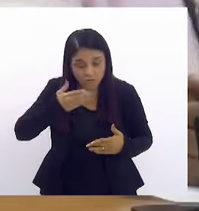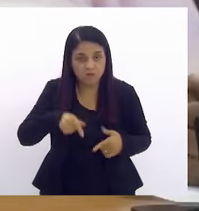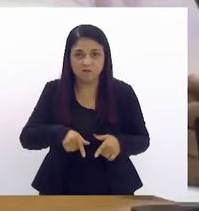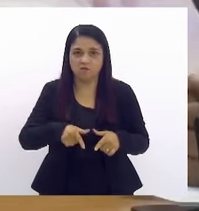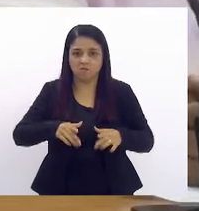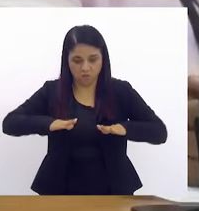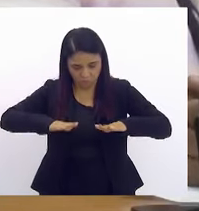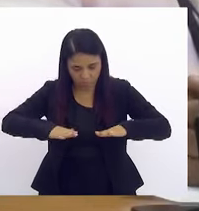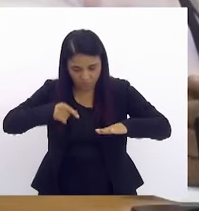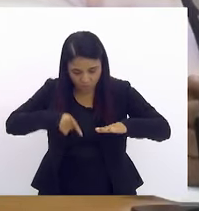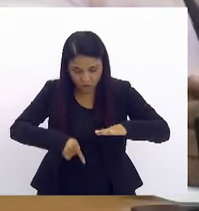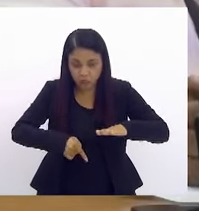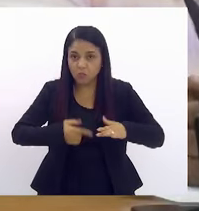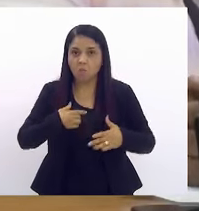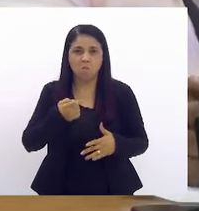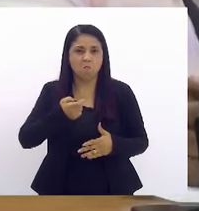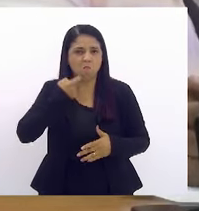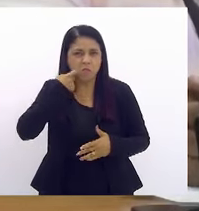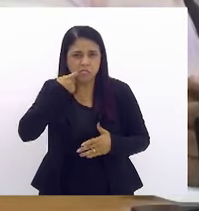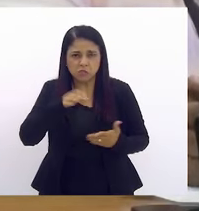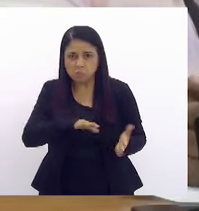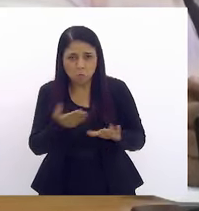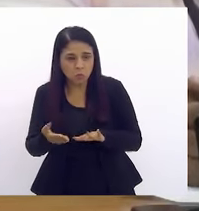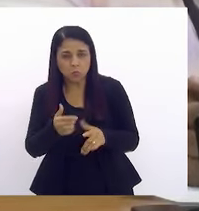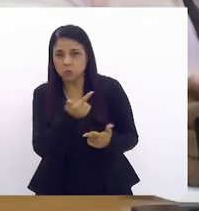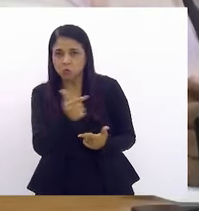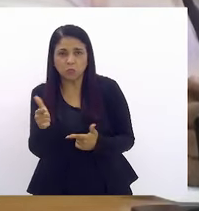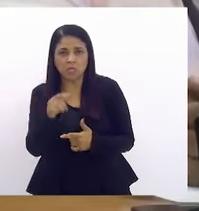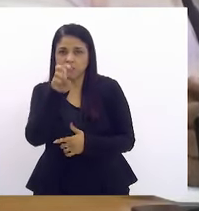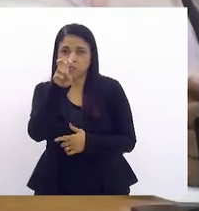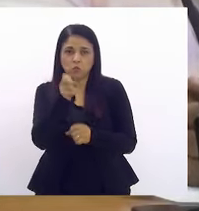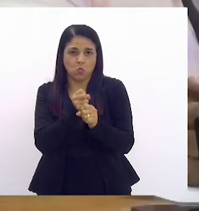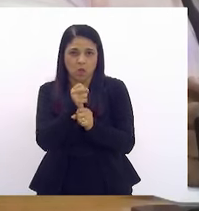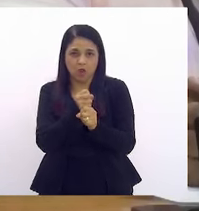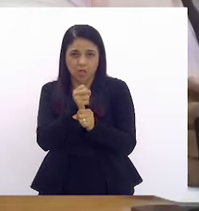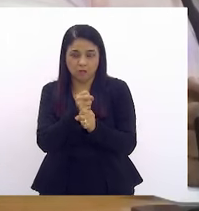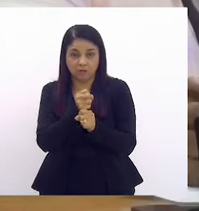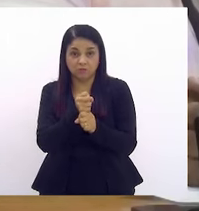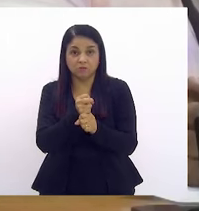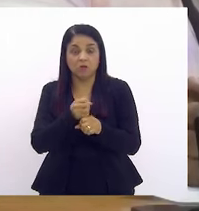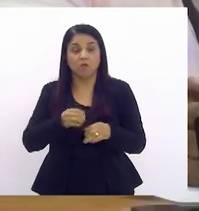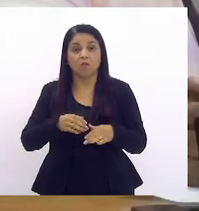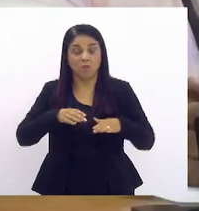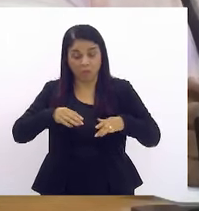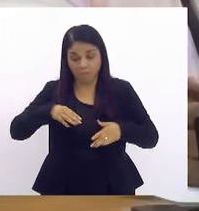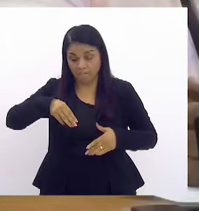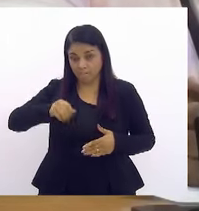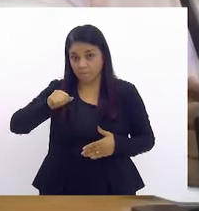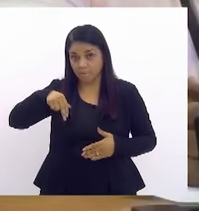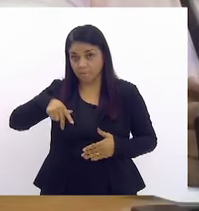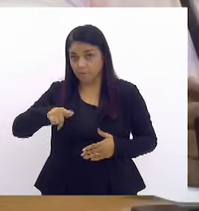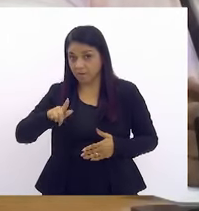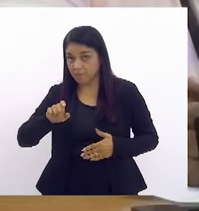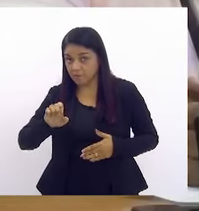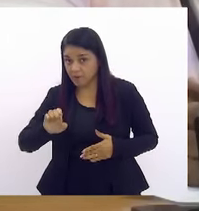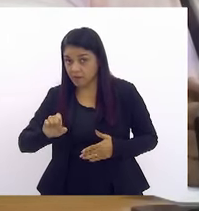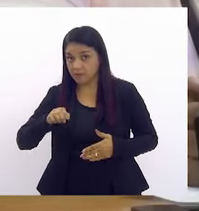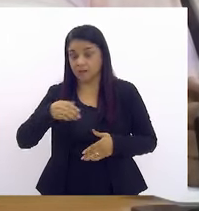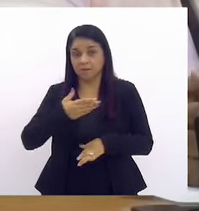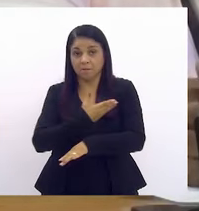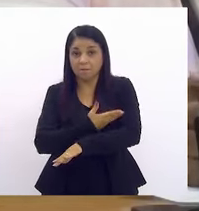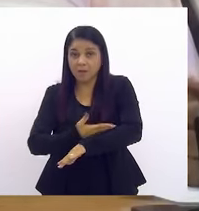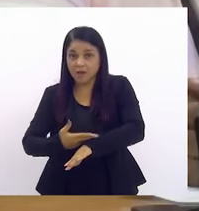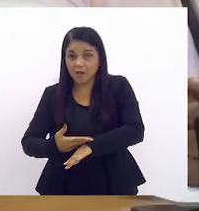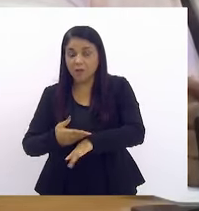5 anos. Então, parabéns aí. E outra coisa que está se criando em Maricá. Mangue branco é a coisa mais importante para proteger o sistema lagunar